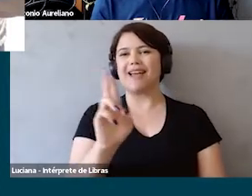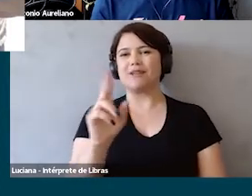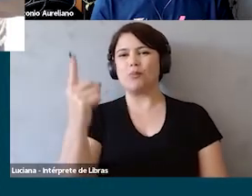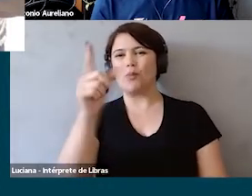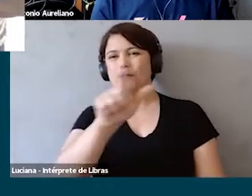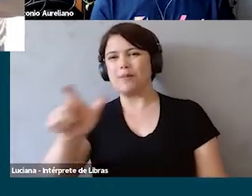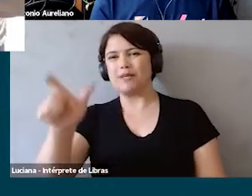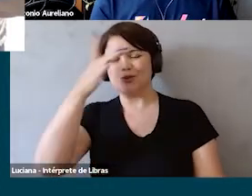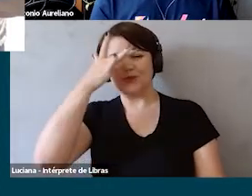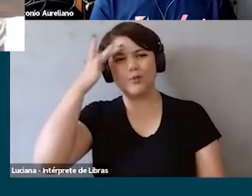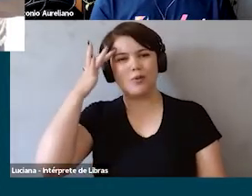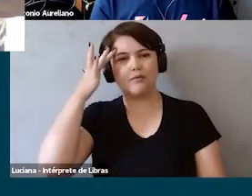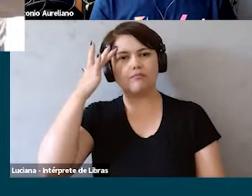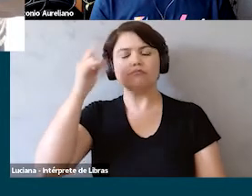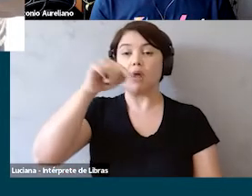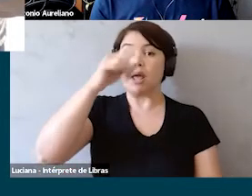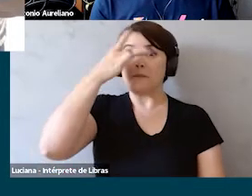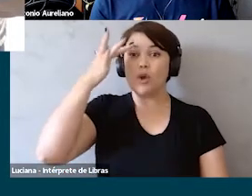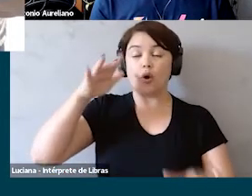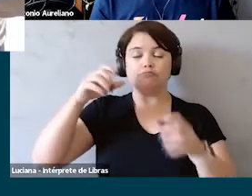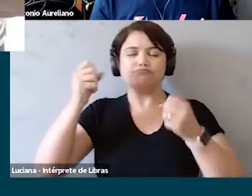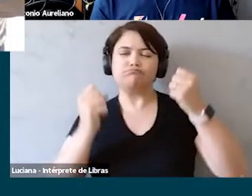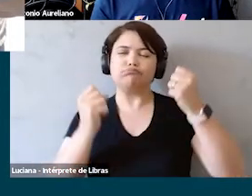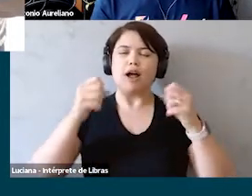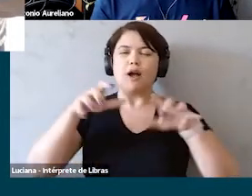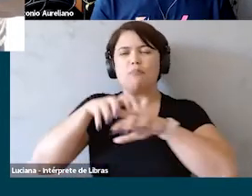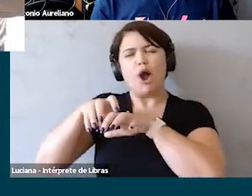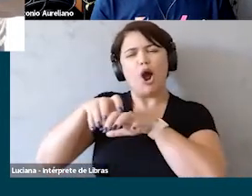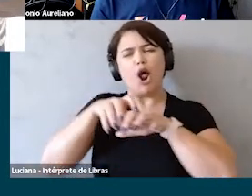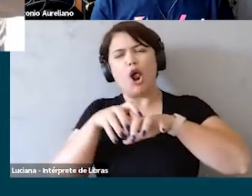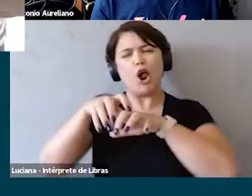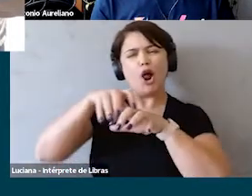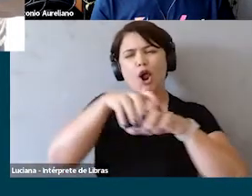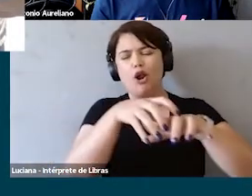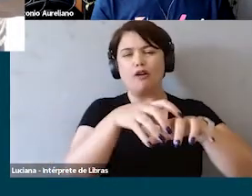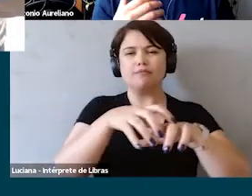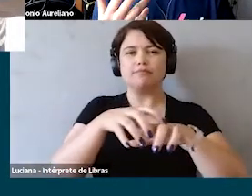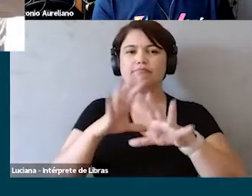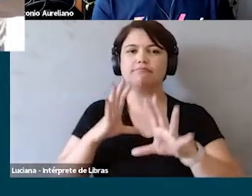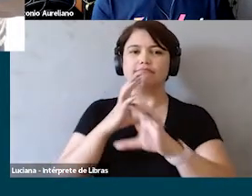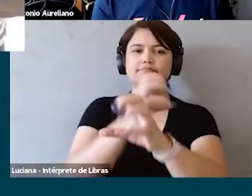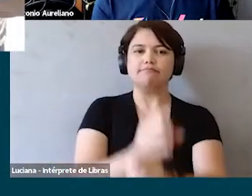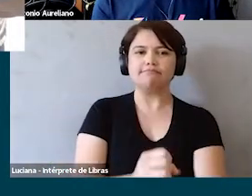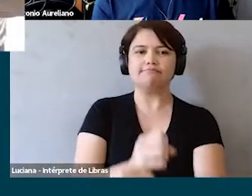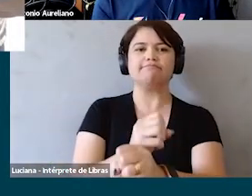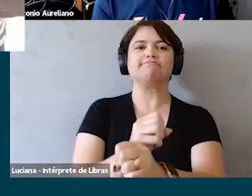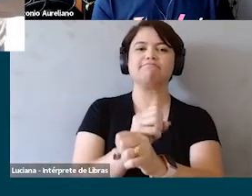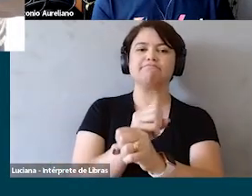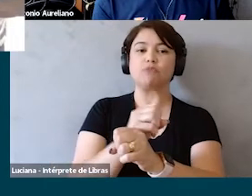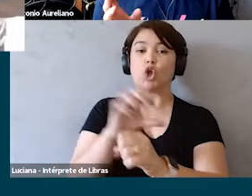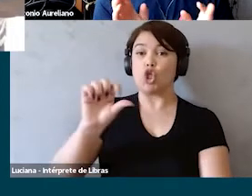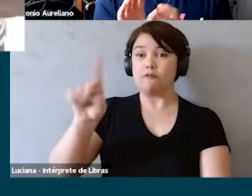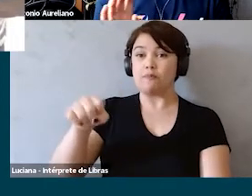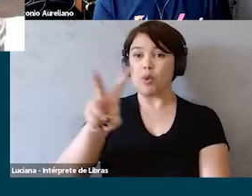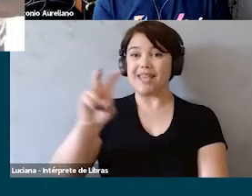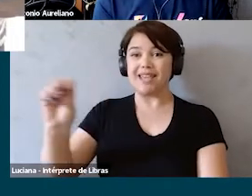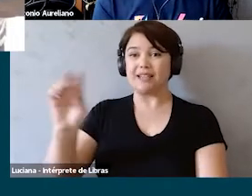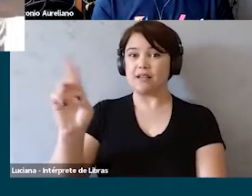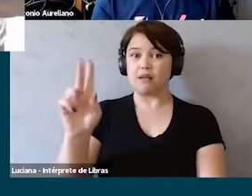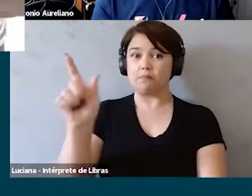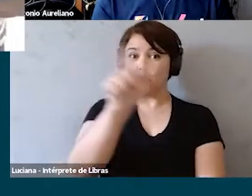por pessoa. Então, uma troça feita de Seguro Tonho, que é uma troça pequena, que tem 300 pessoas, com R$9.500 de faturamento, sem